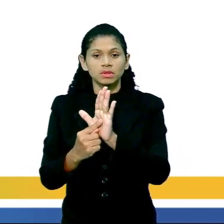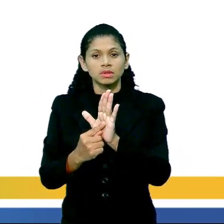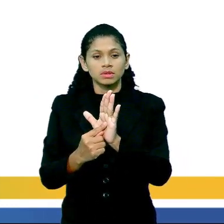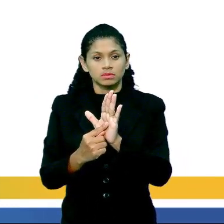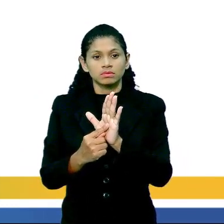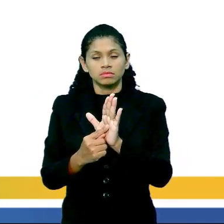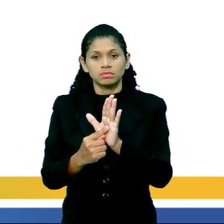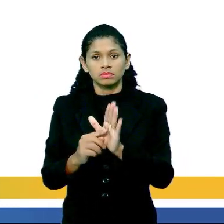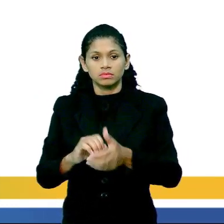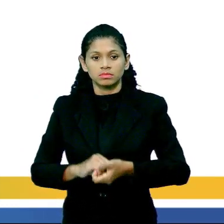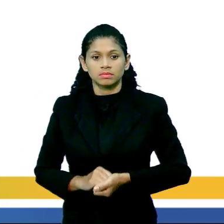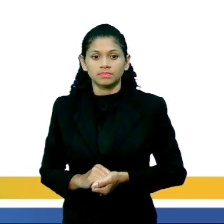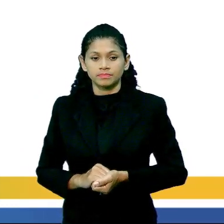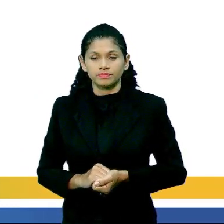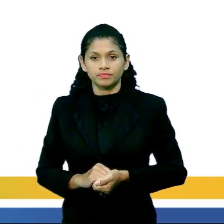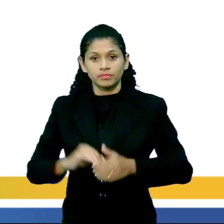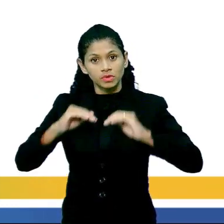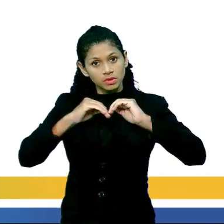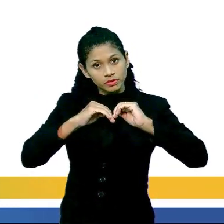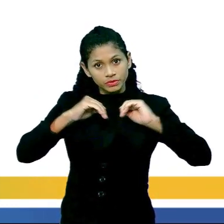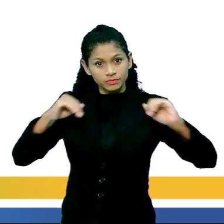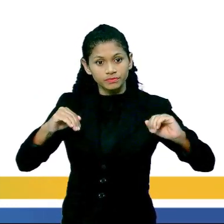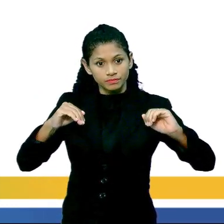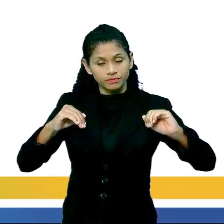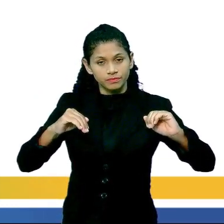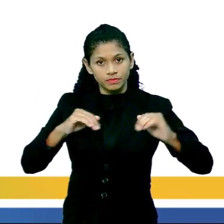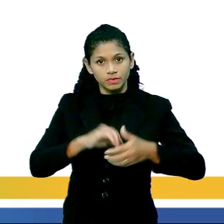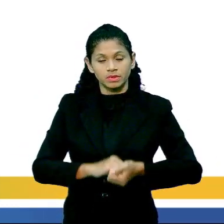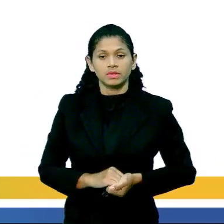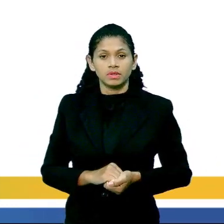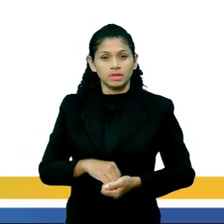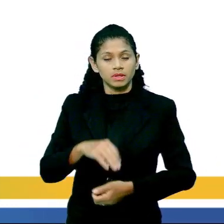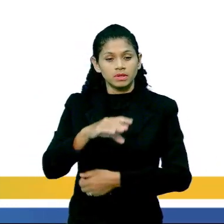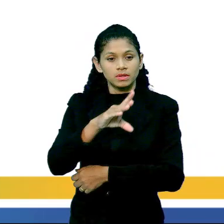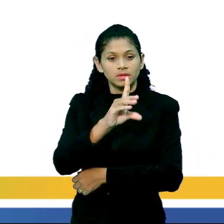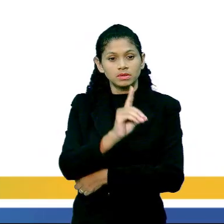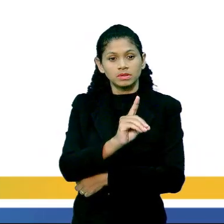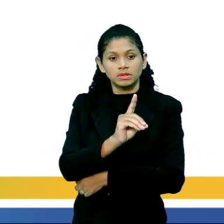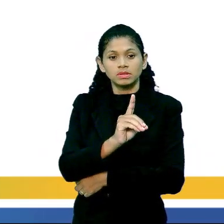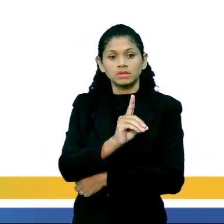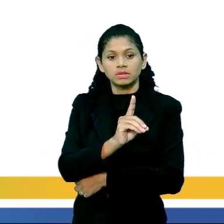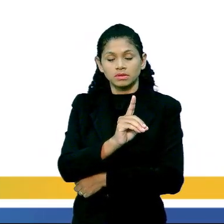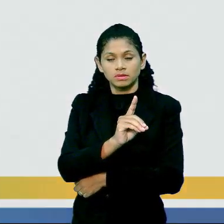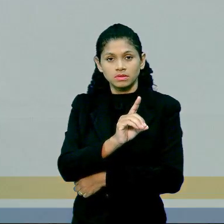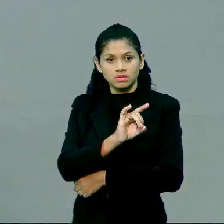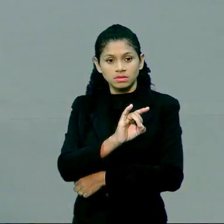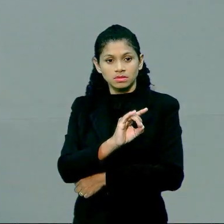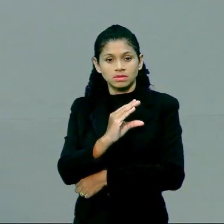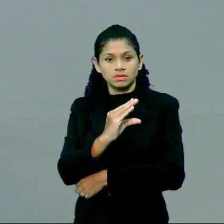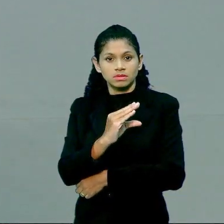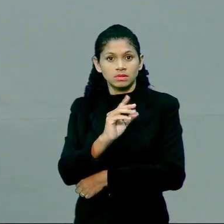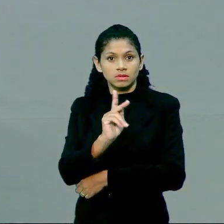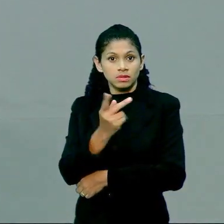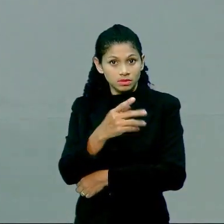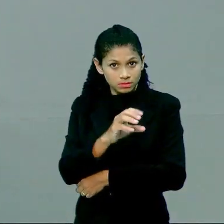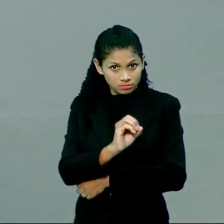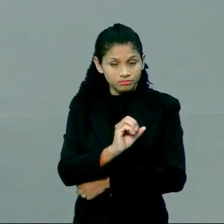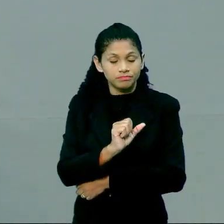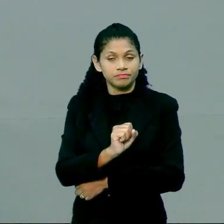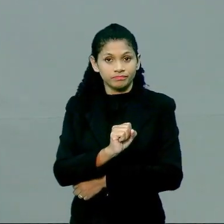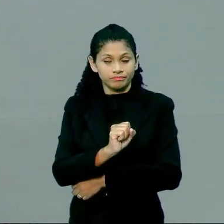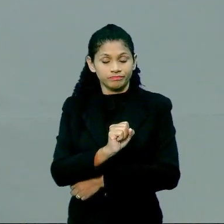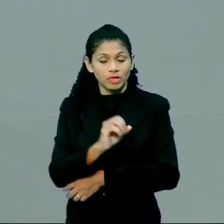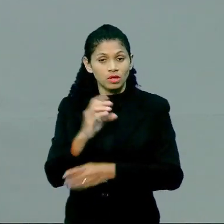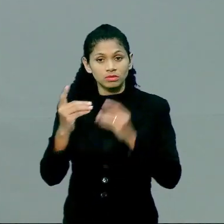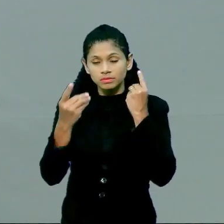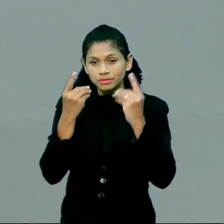a gente divide elas em vídeos O que são os direitos né os vídeos são os ditados